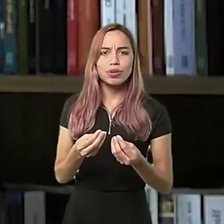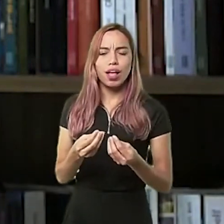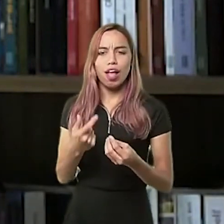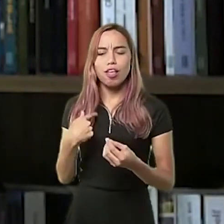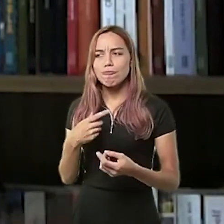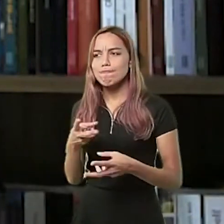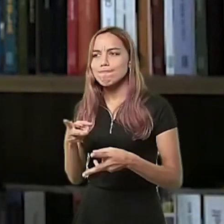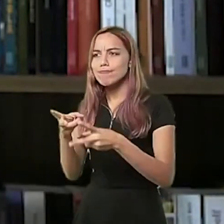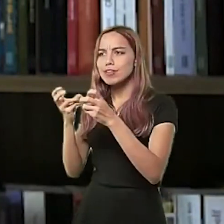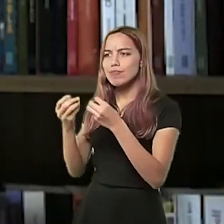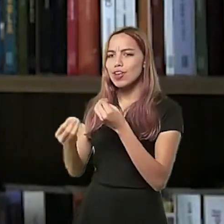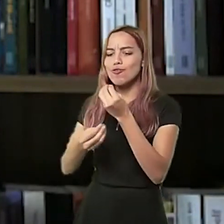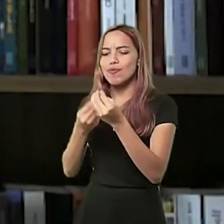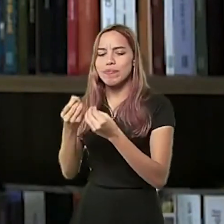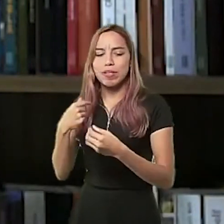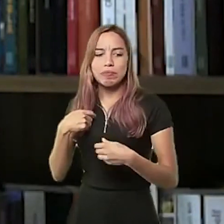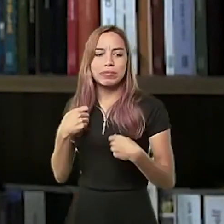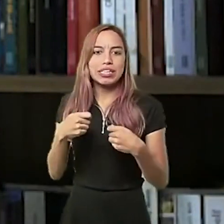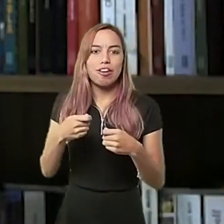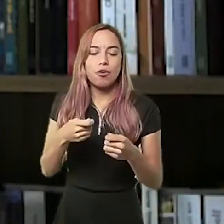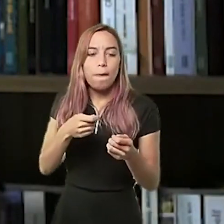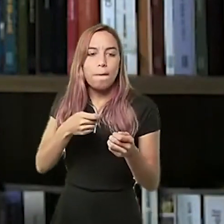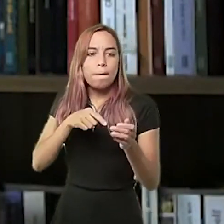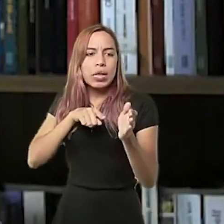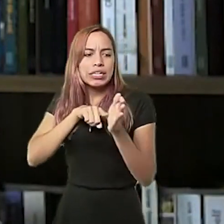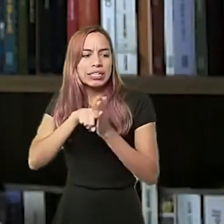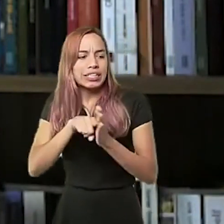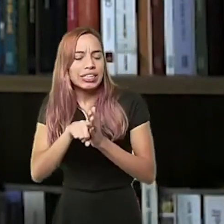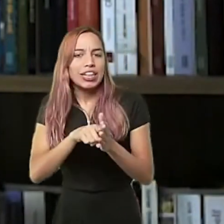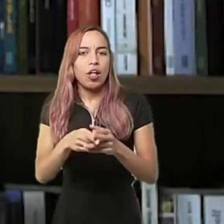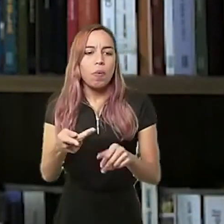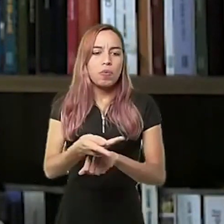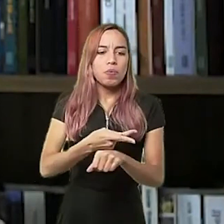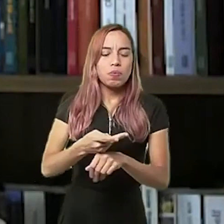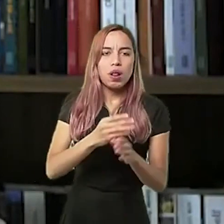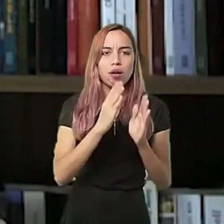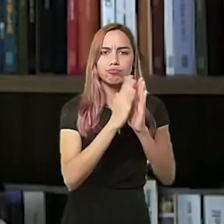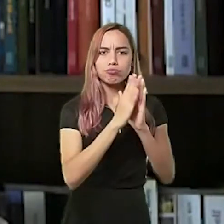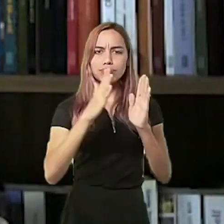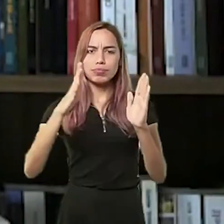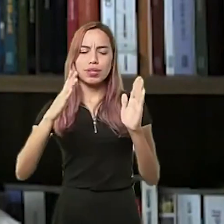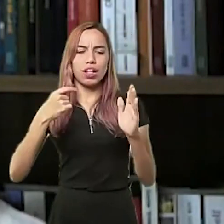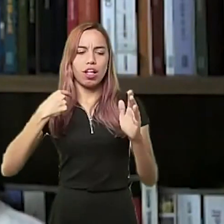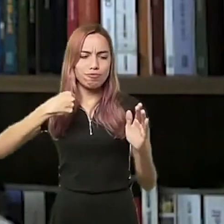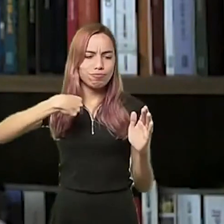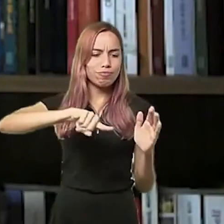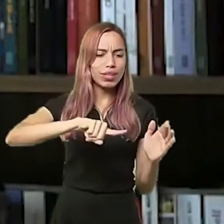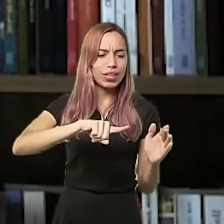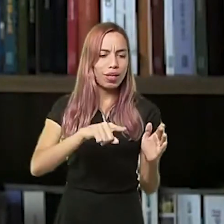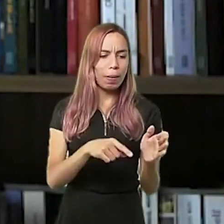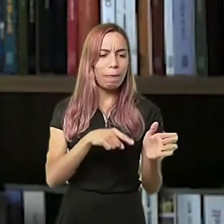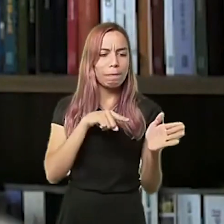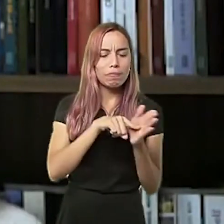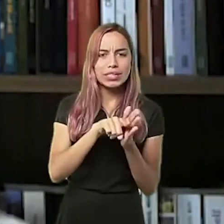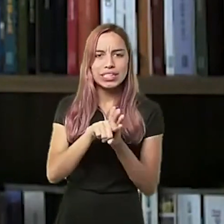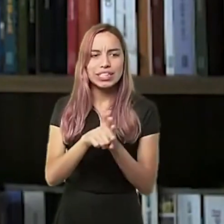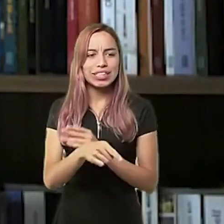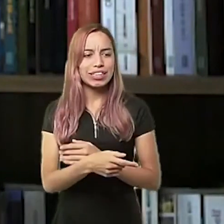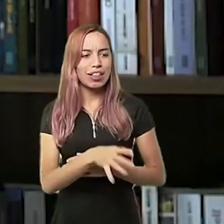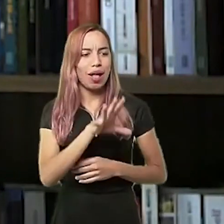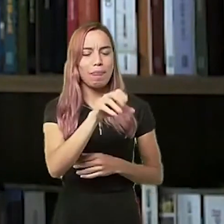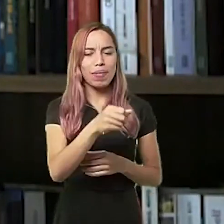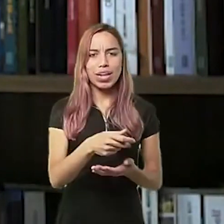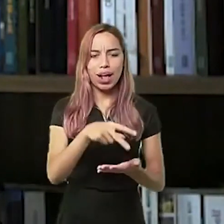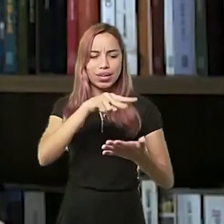para a biblioteca da escola, buscava pelos livros. Foi no mesmo período que eu comecei a trabalhar, veja só,